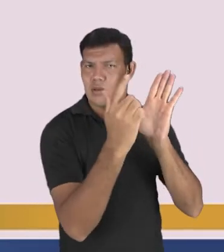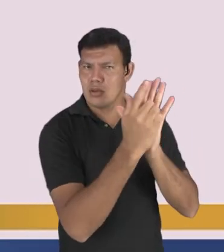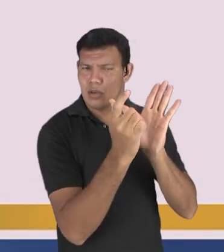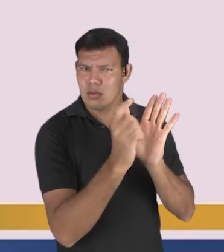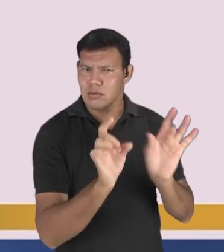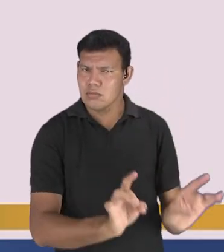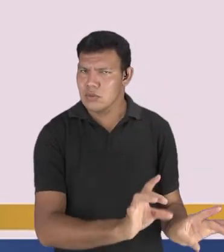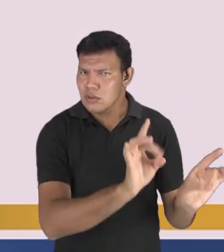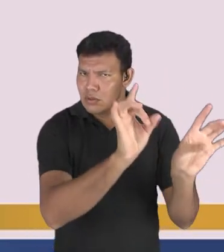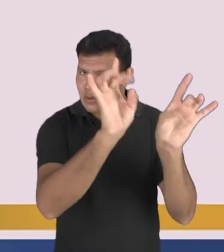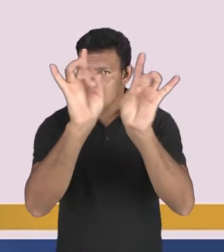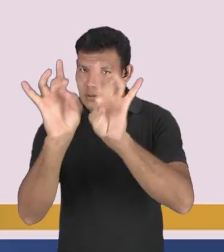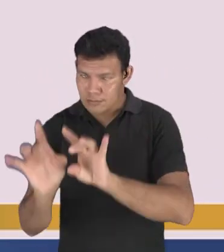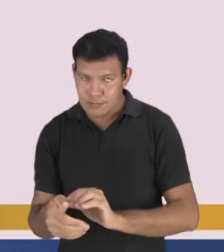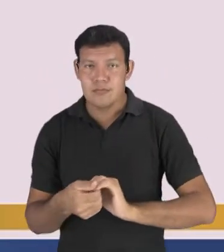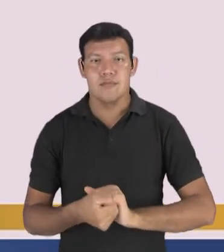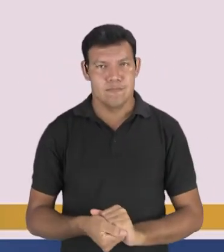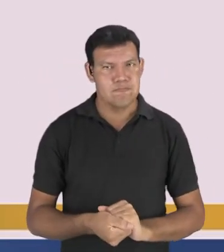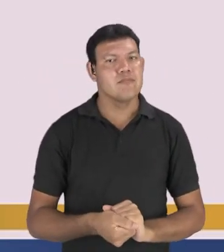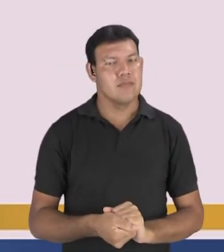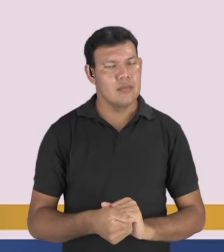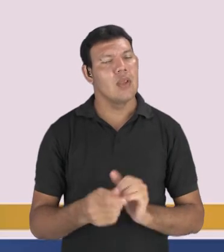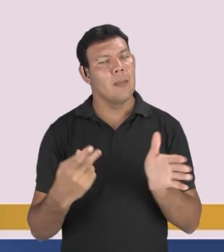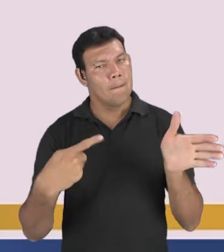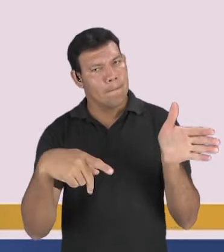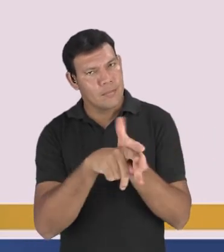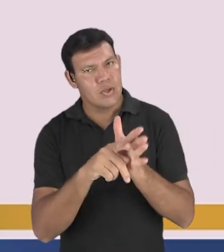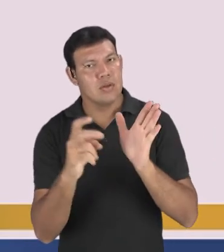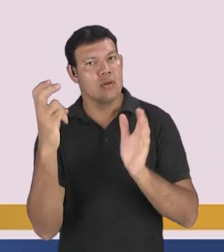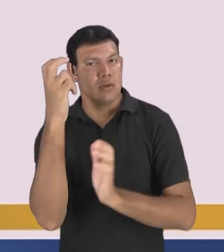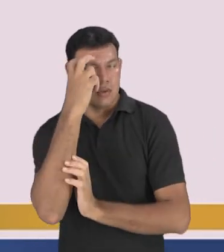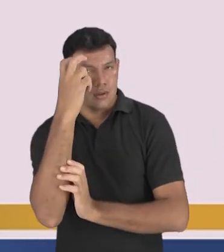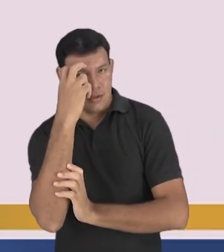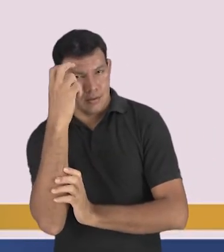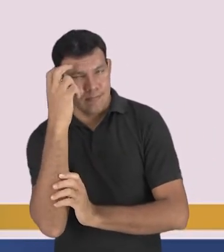da máscara nesse ritual. Vamos conferir?